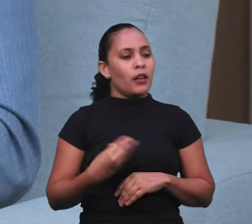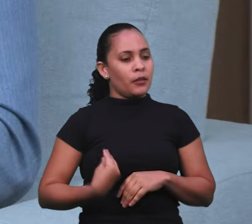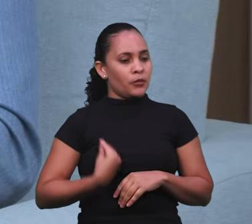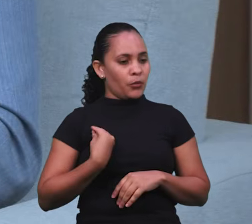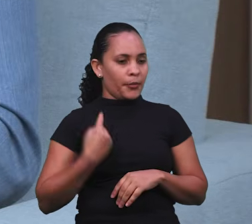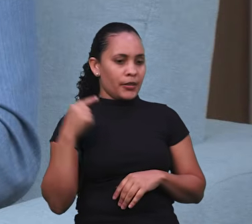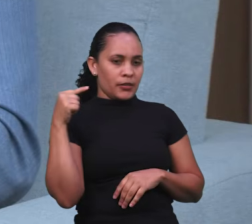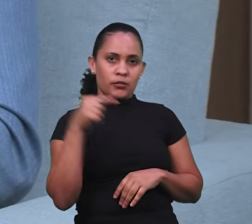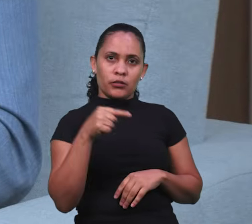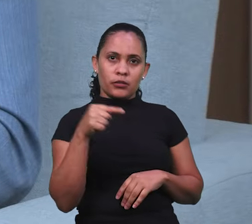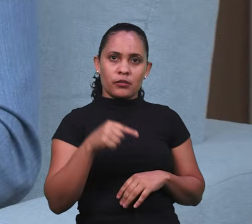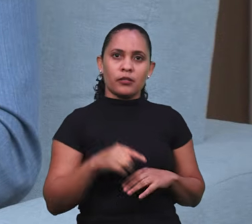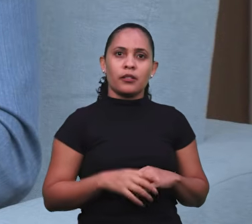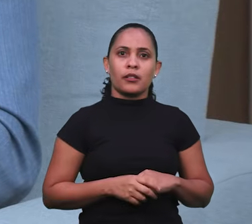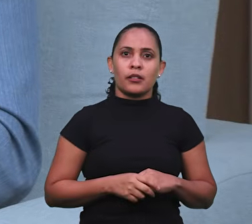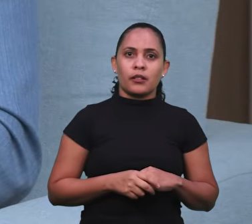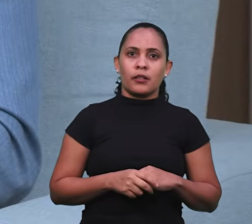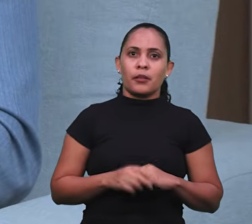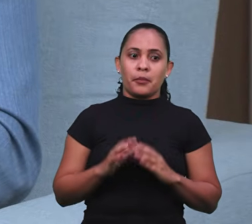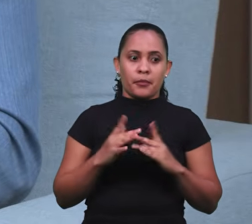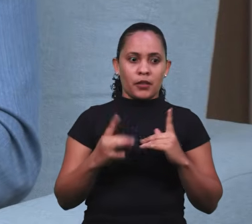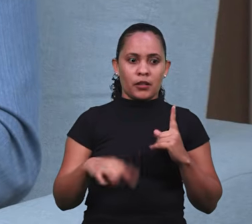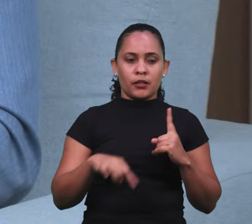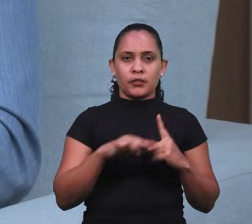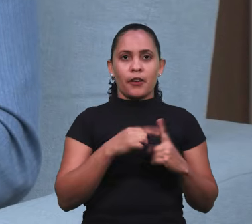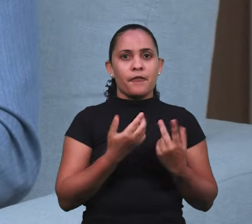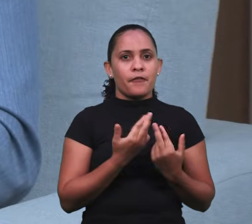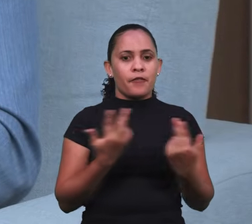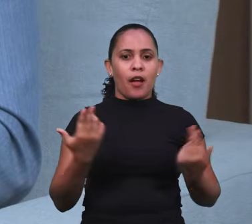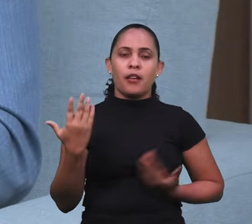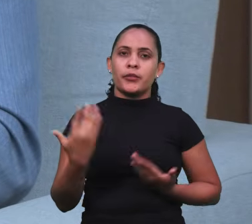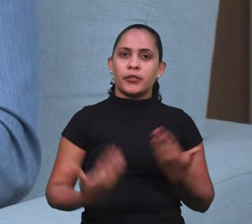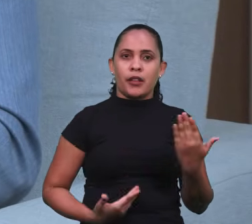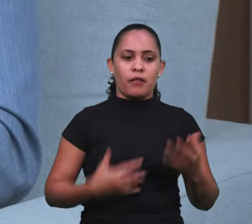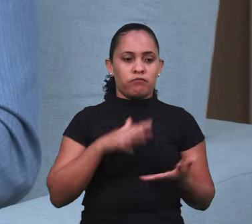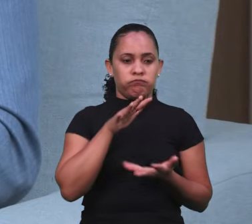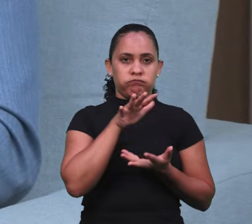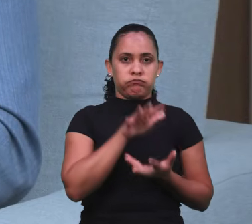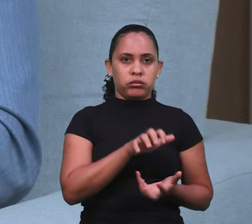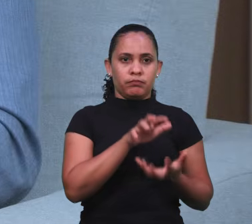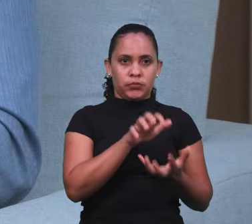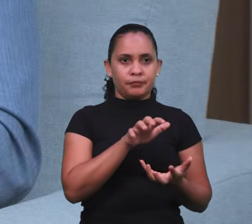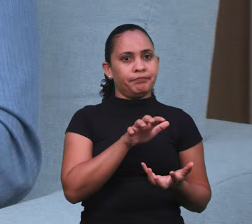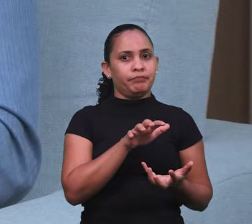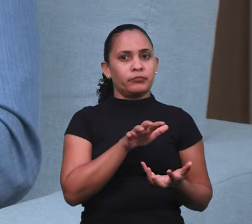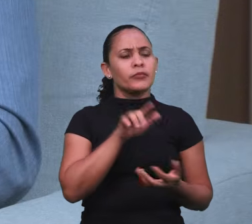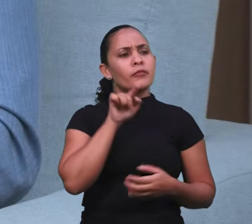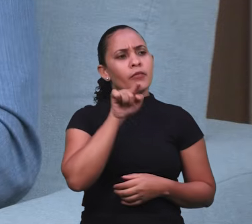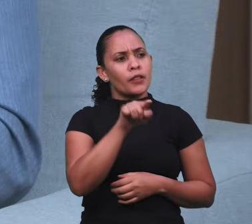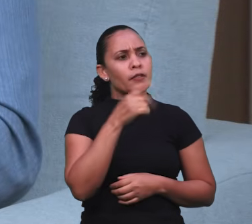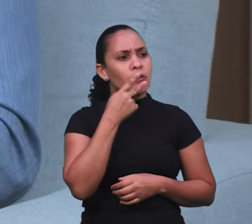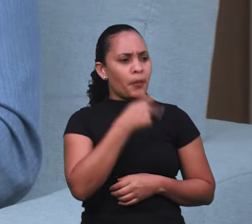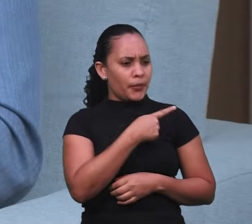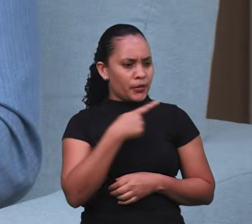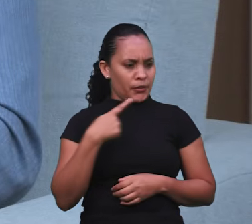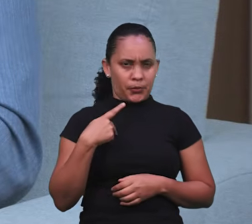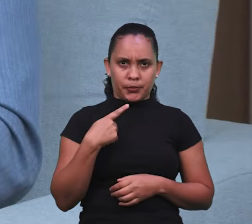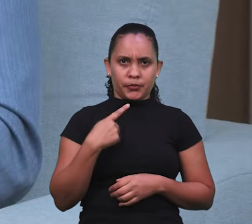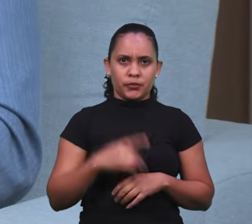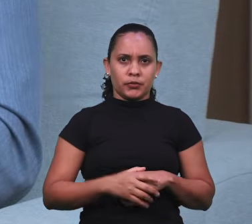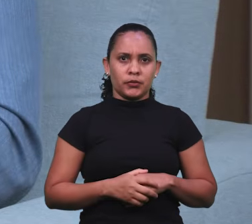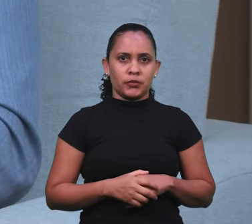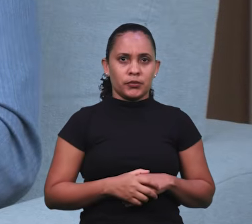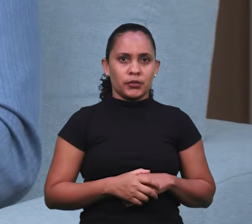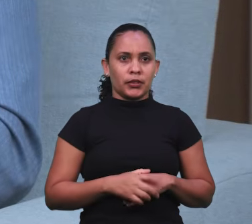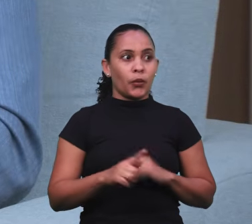alto. A igreja onde eu estou, por exemplo, Ilha do Sol, é uma igreja que tem muitos irmãos idosos. E como você